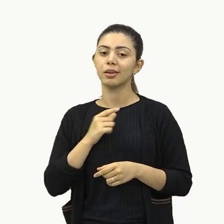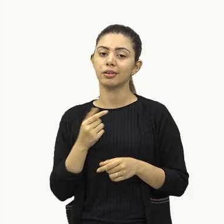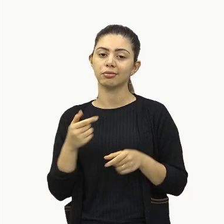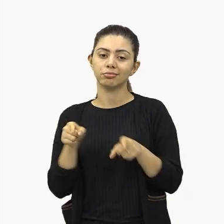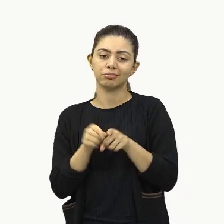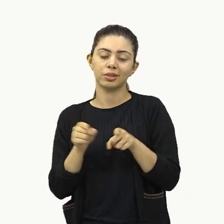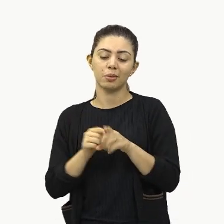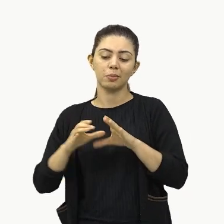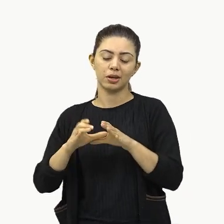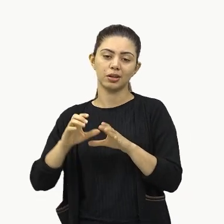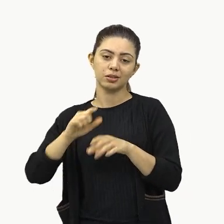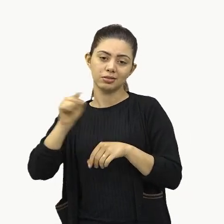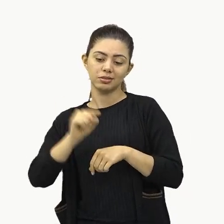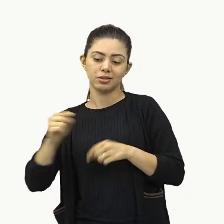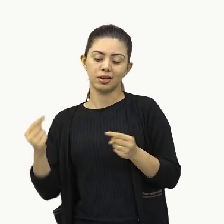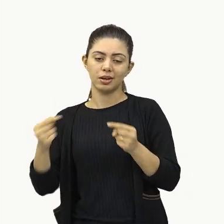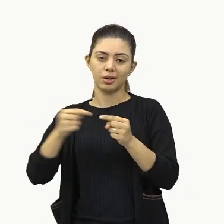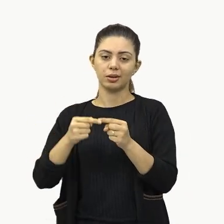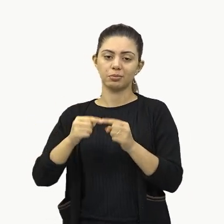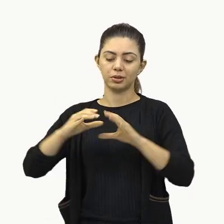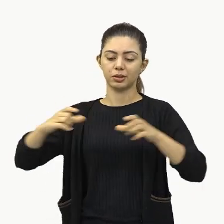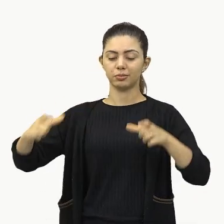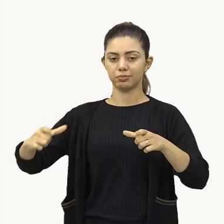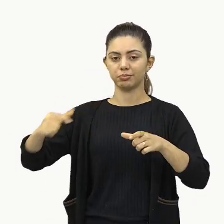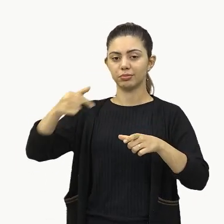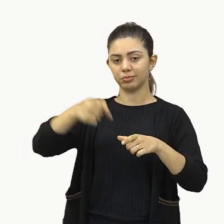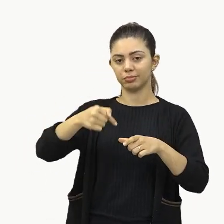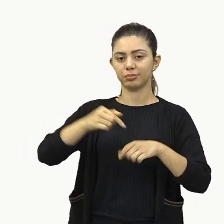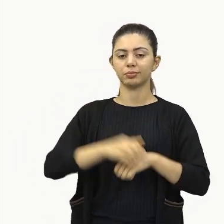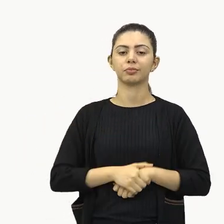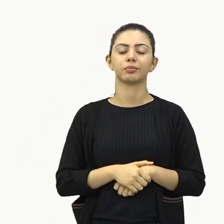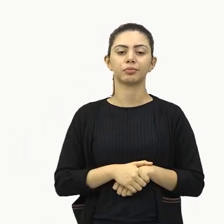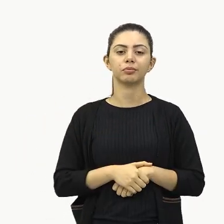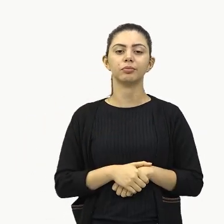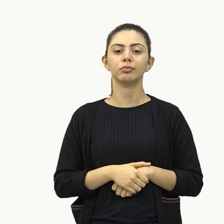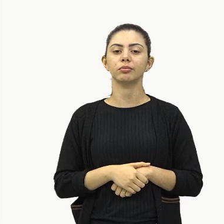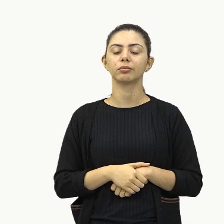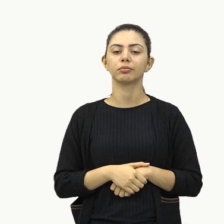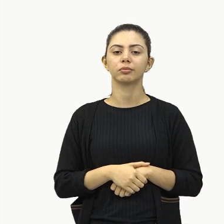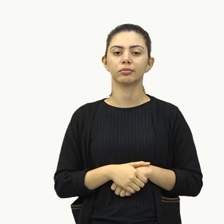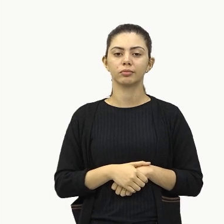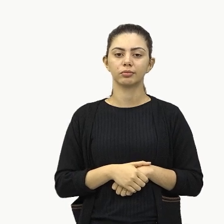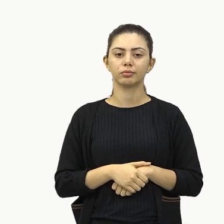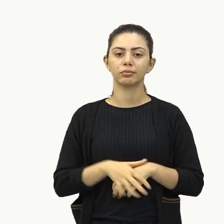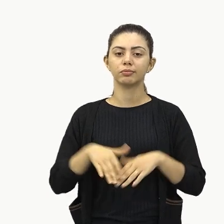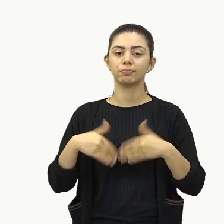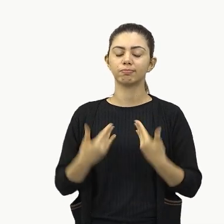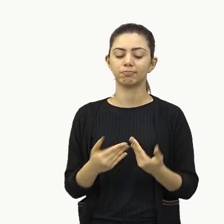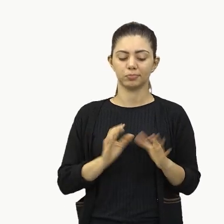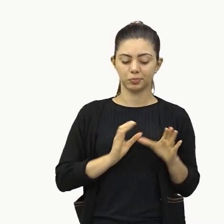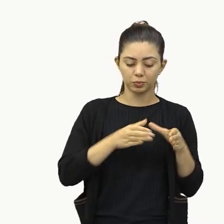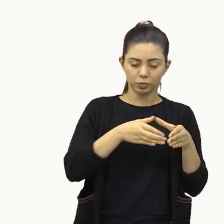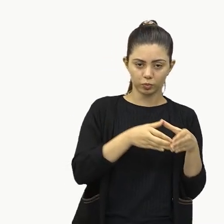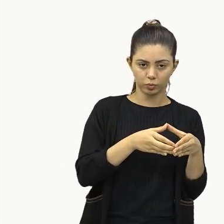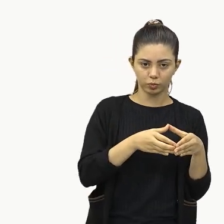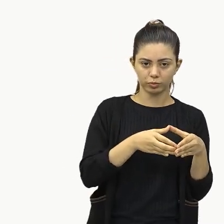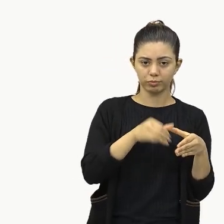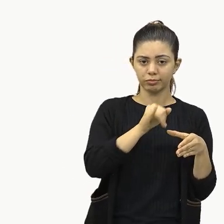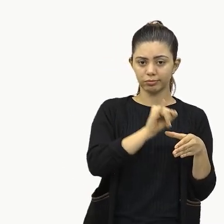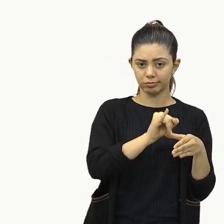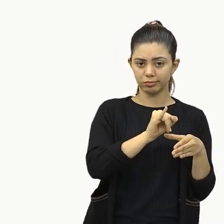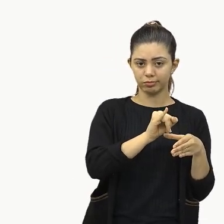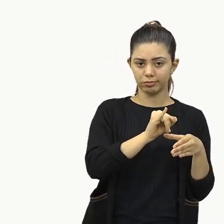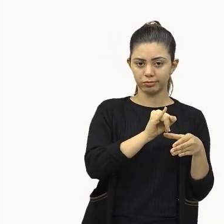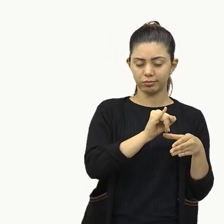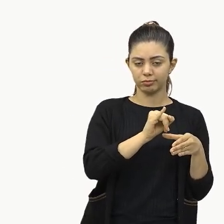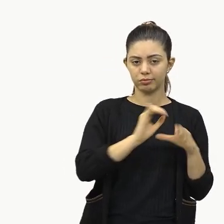é subconjunto dos racionais. E esses dois conjuntos, os irracionais e os